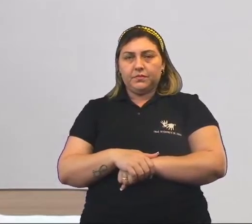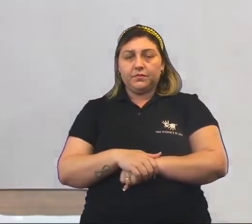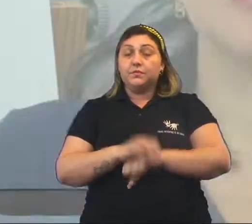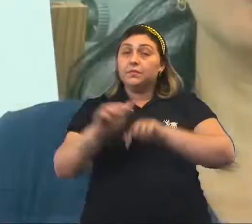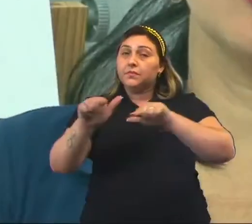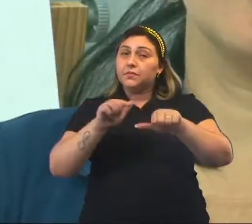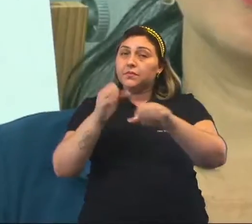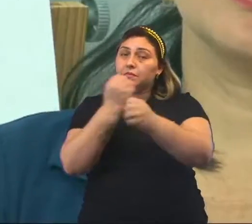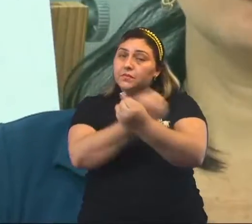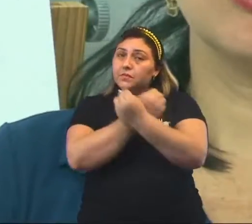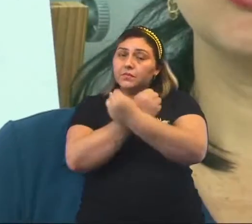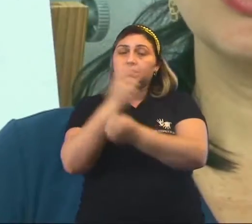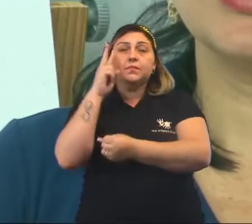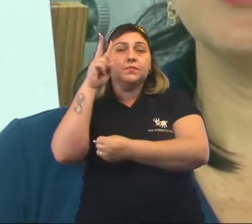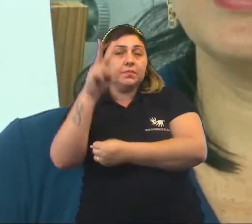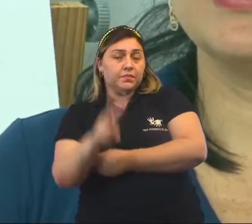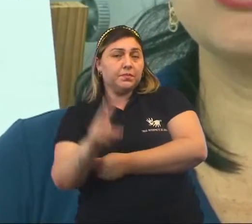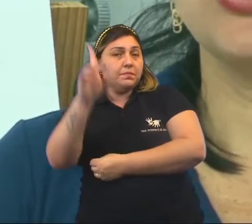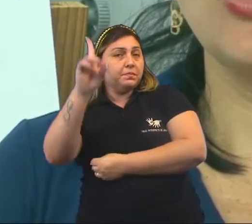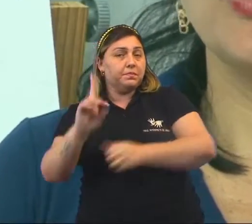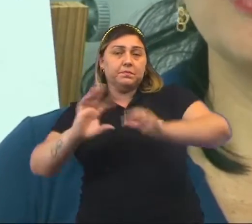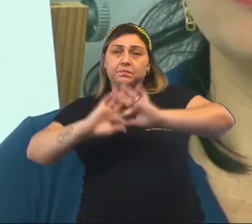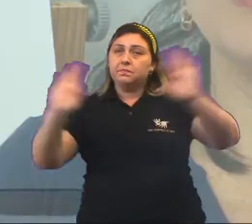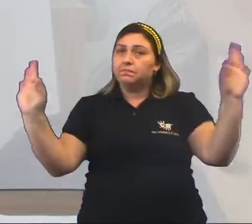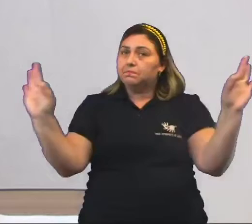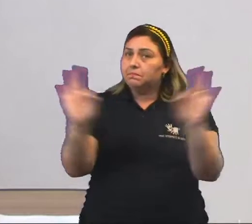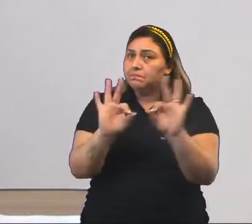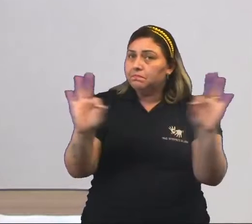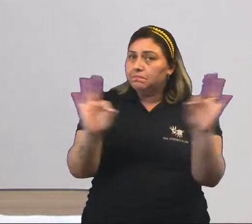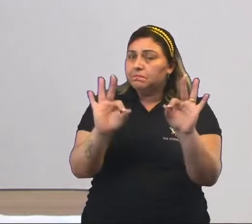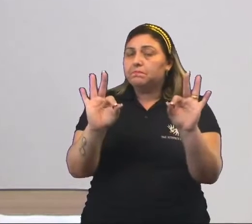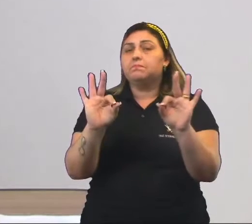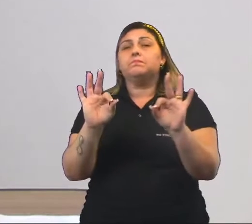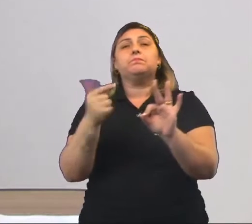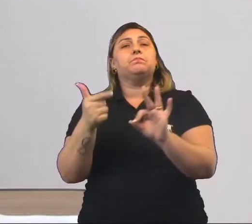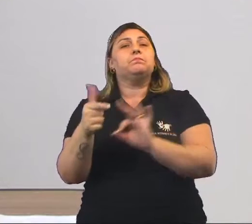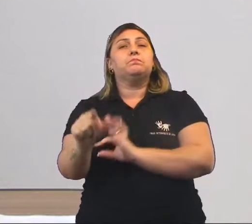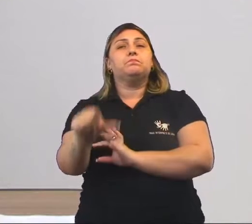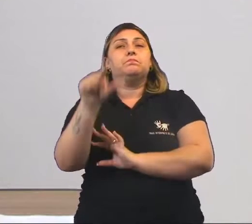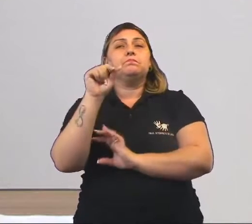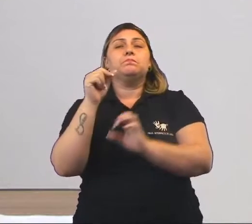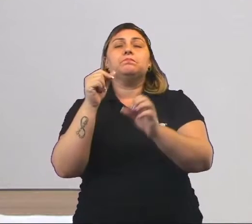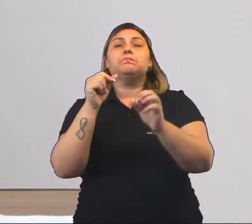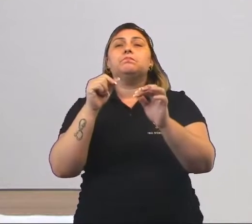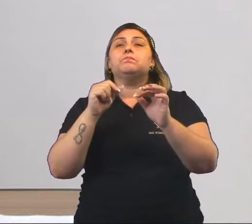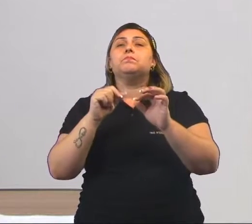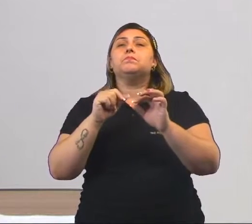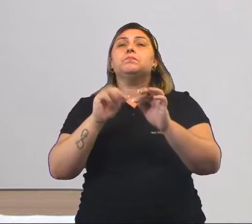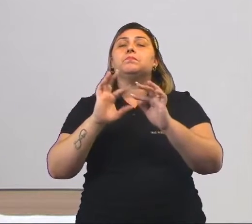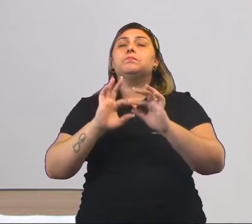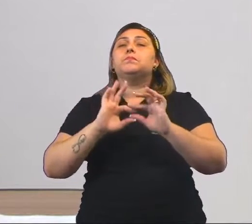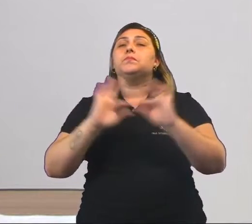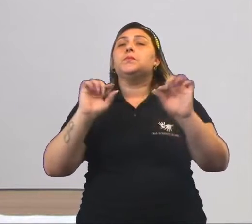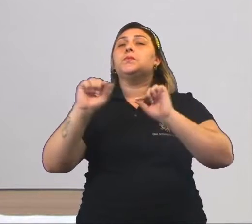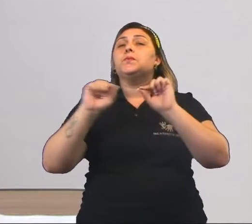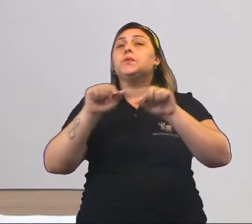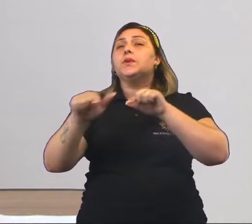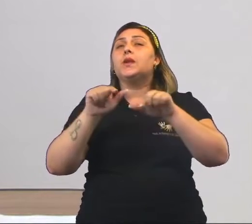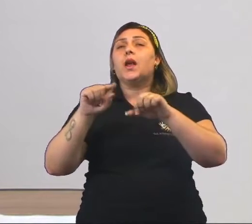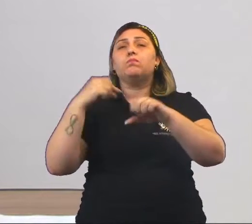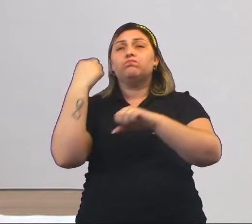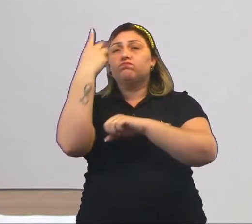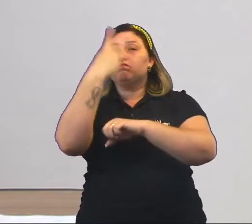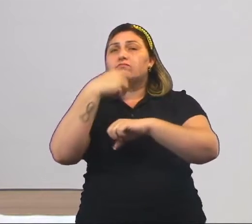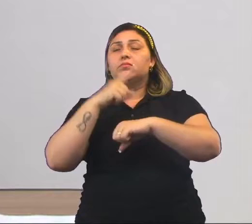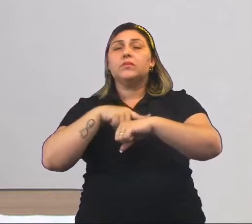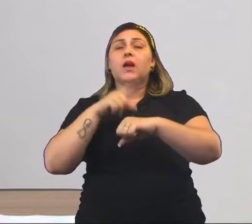No trabalho escravo, nós vimos, eles não têm direito a liberdade nenhuma. Eles não tinham como escolher liberdade, o que eles tinham de trabalhar, quantas